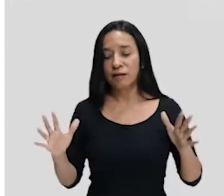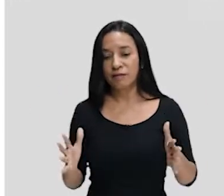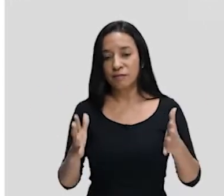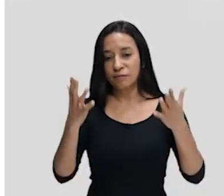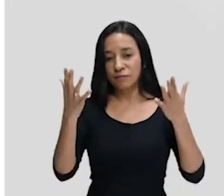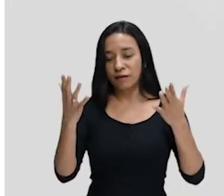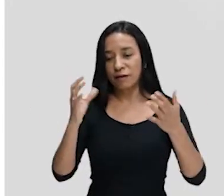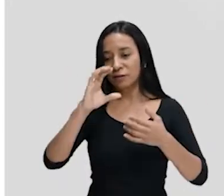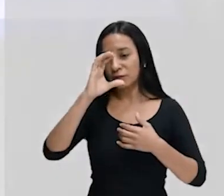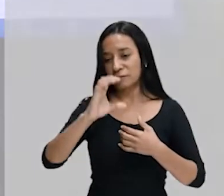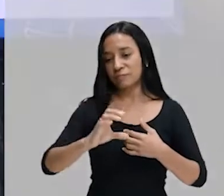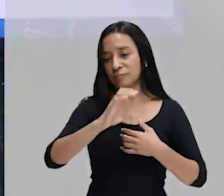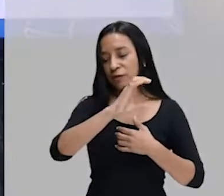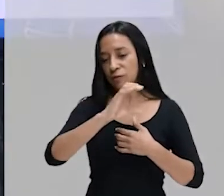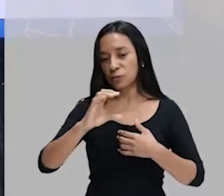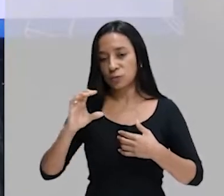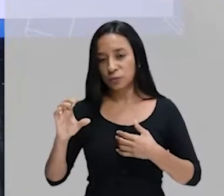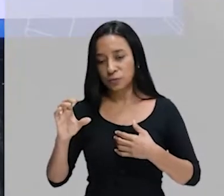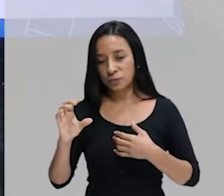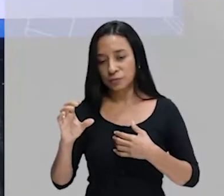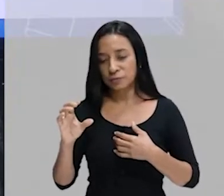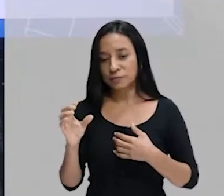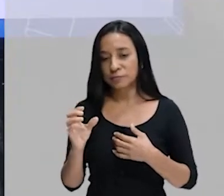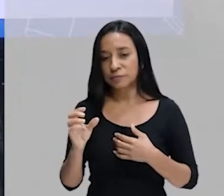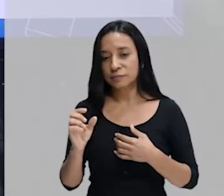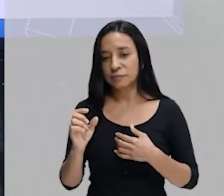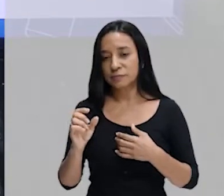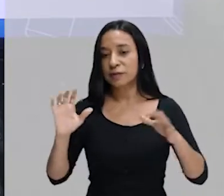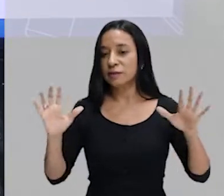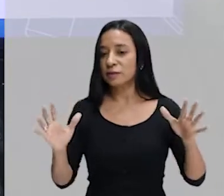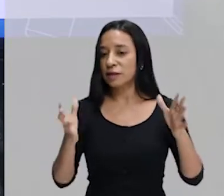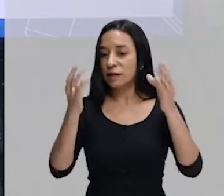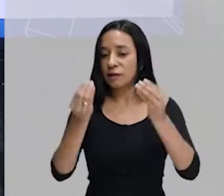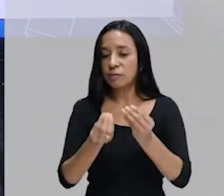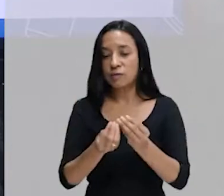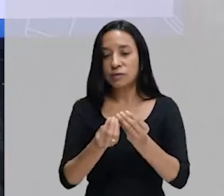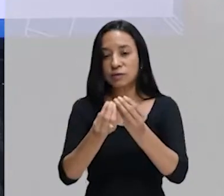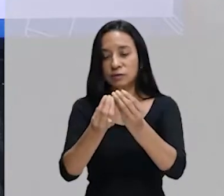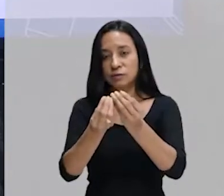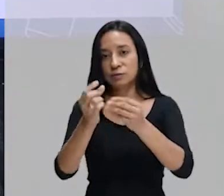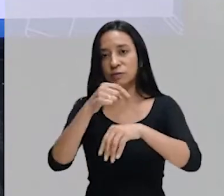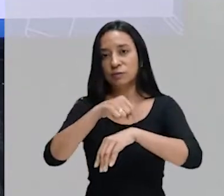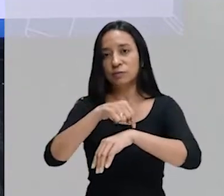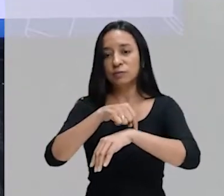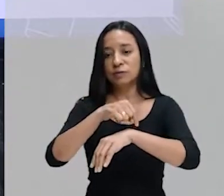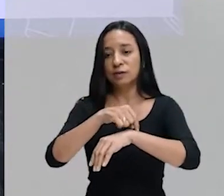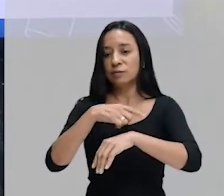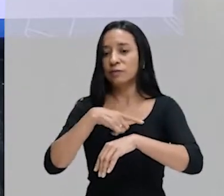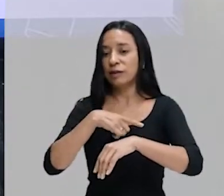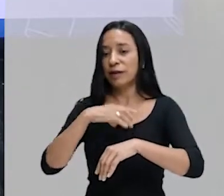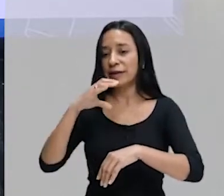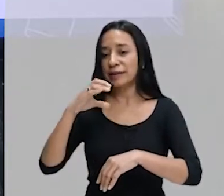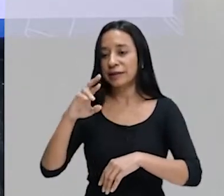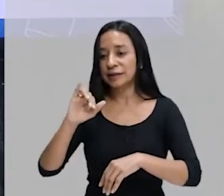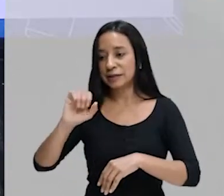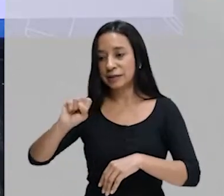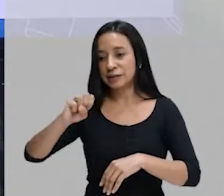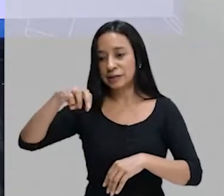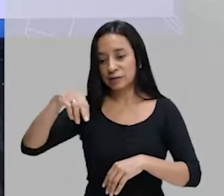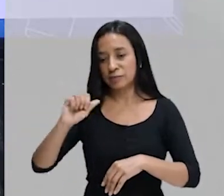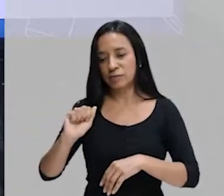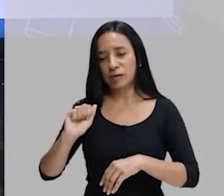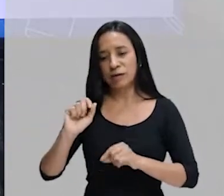festa tipicamente da Igreja Católica que celebra a Eucaristia. Nesse período acontece muita crisma, tá? Para quem é católico